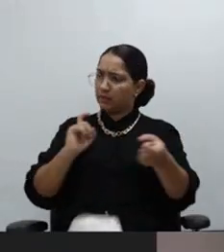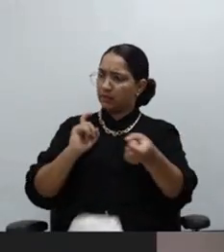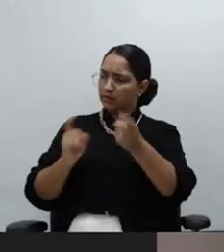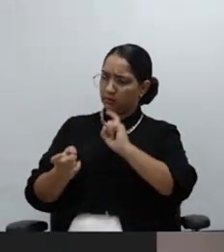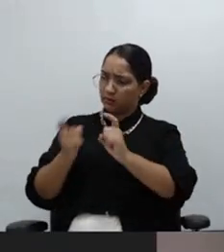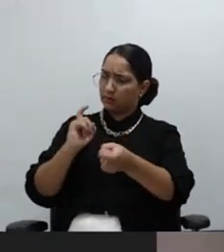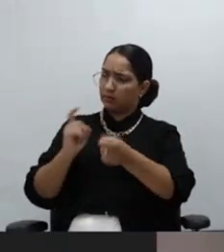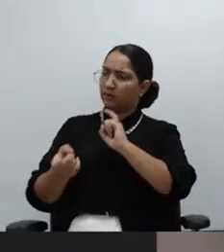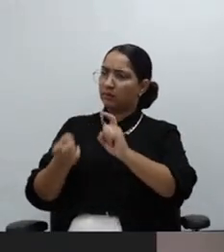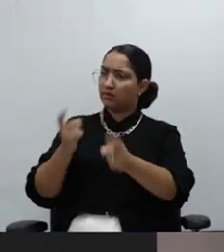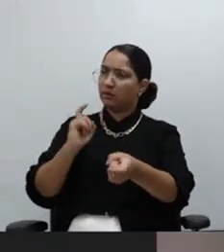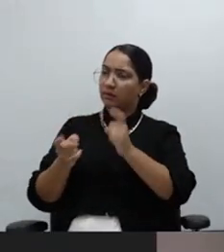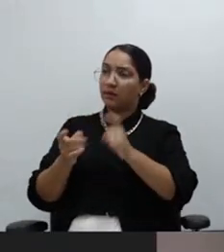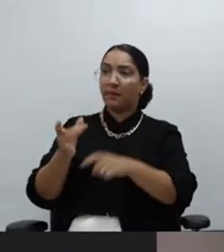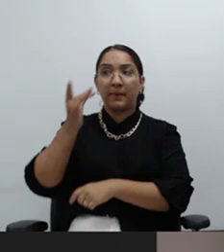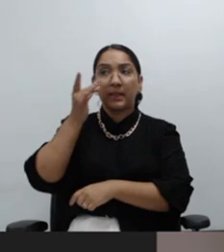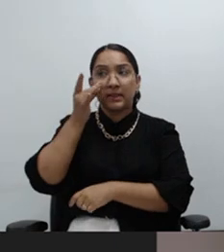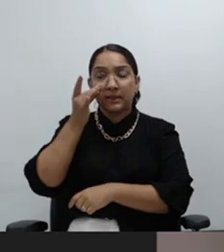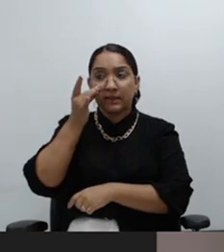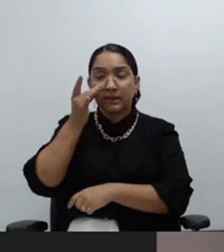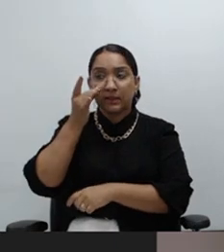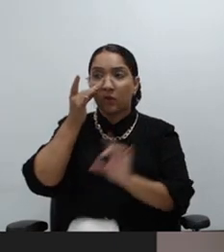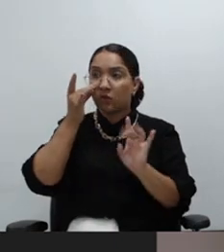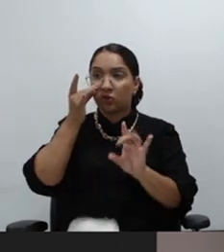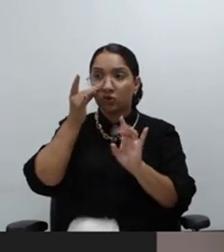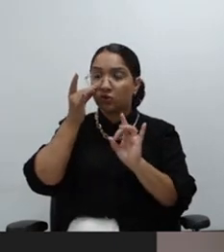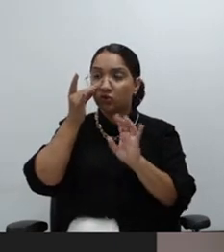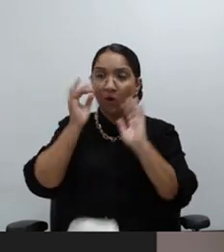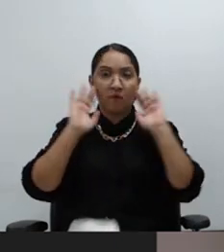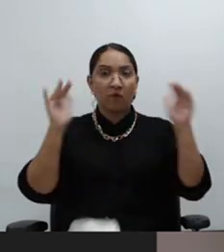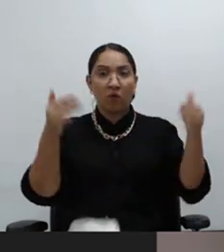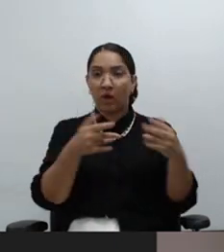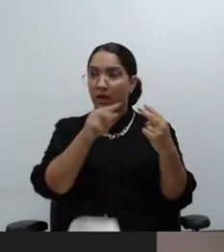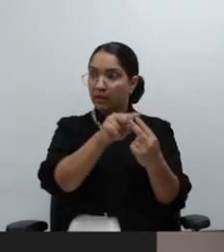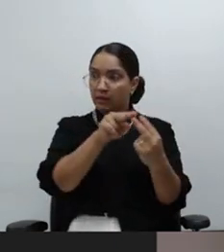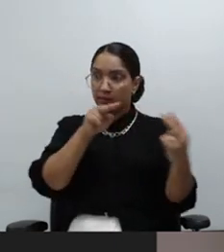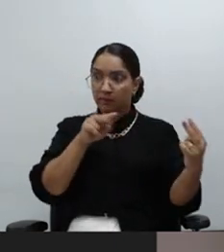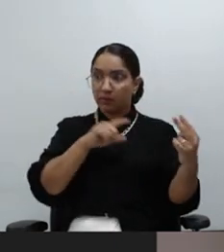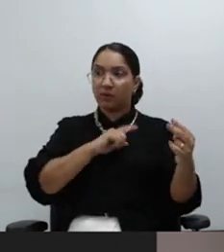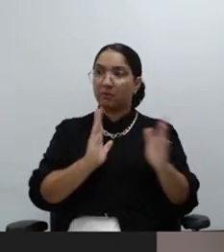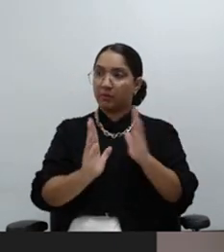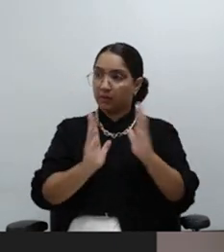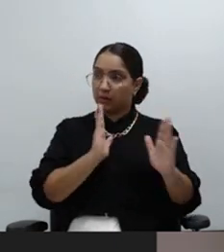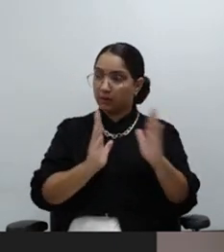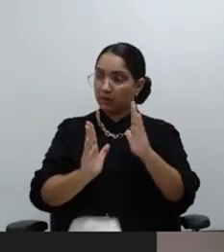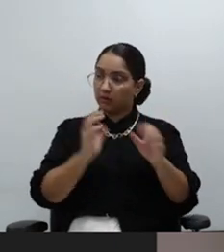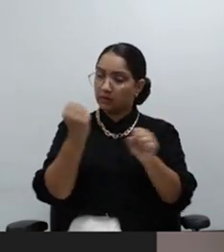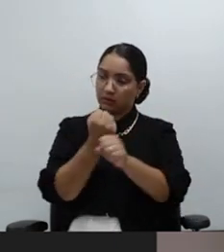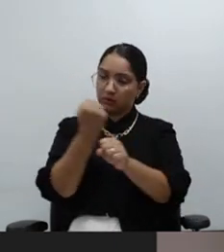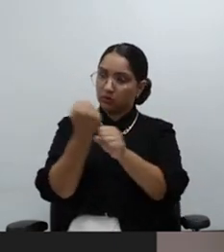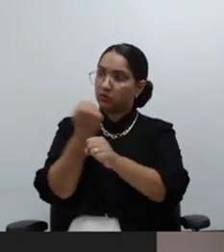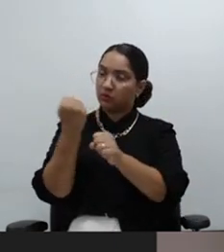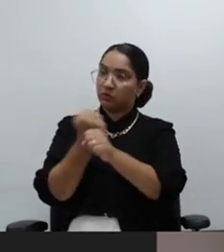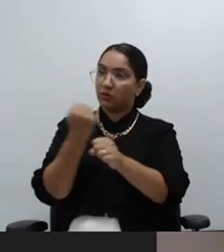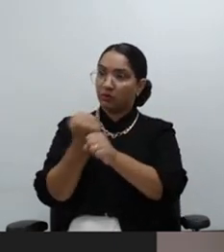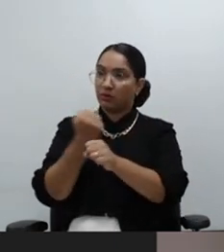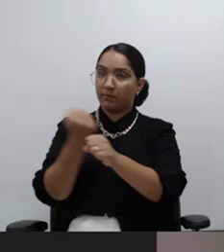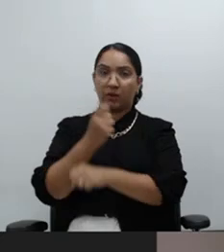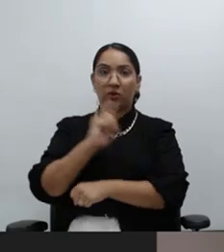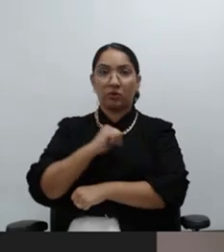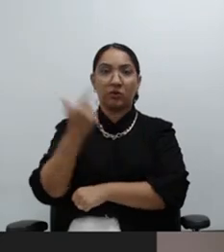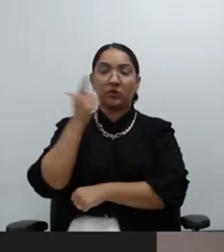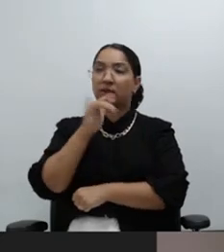Conselho de maneira presencial, para que elas fiquem de maneira exclusivamente remota durante o período das obras. E a gente tem já uma noção de